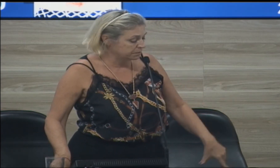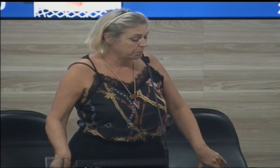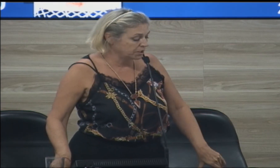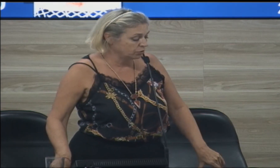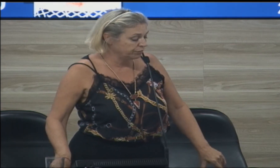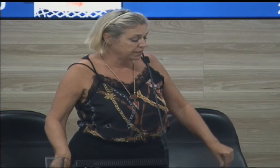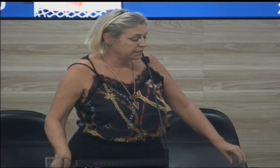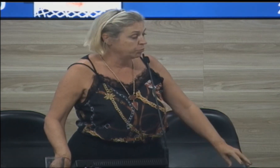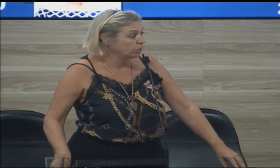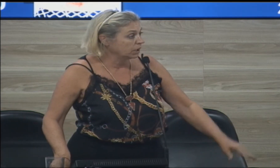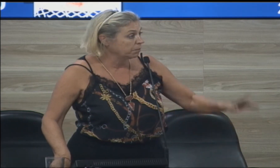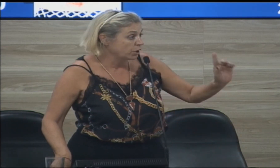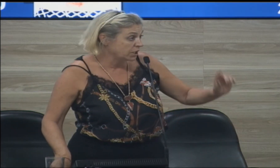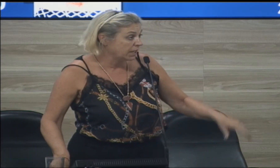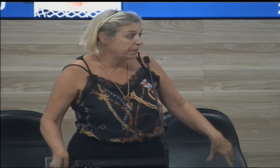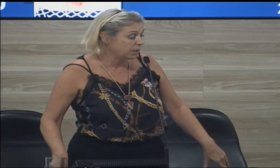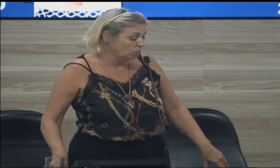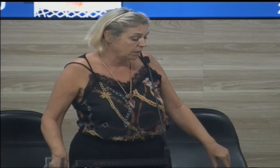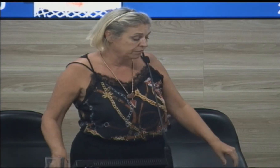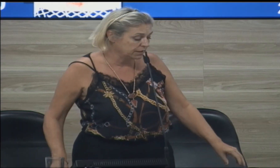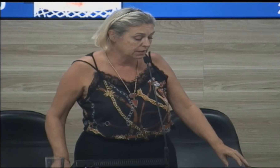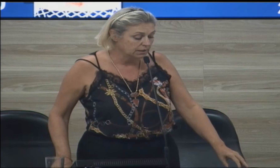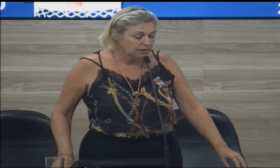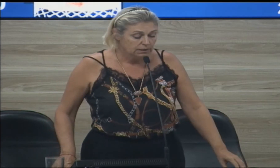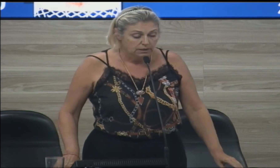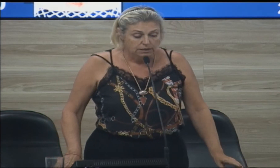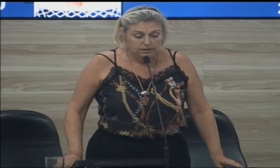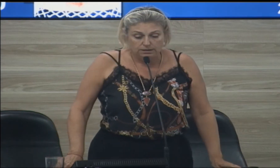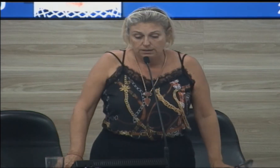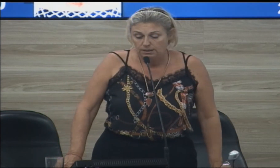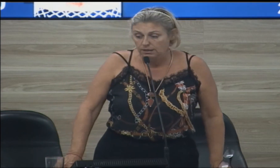uso, principalmente do Facebook, que pode acabar com a vida